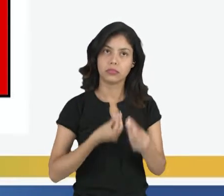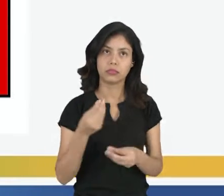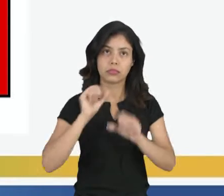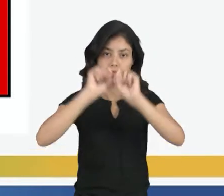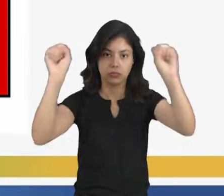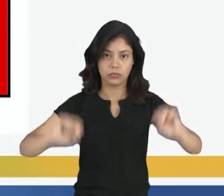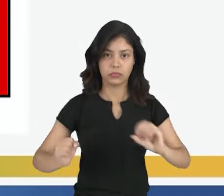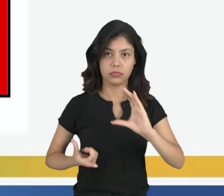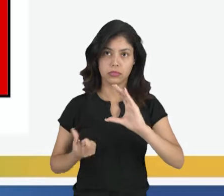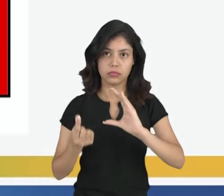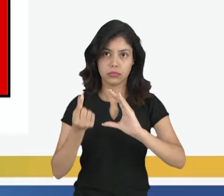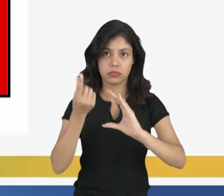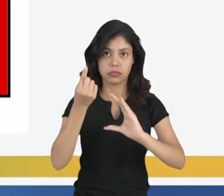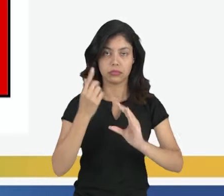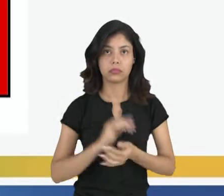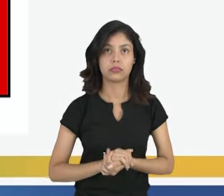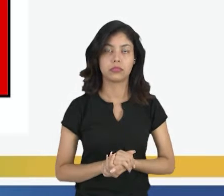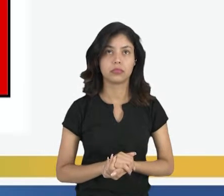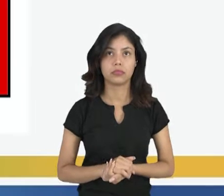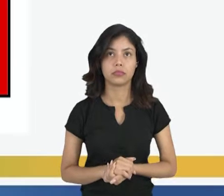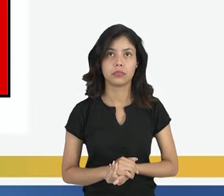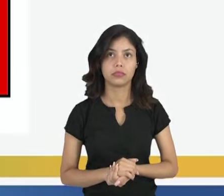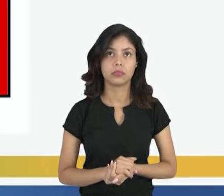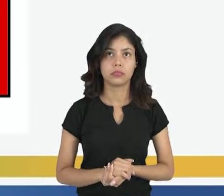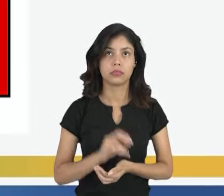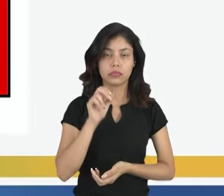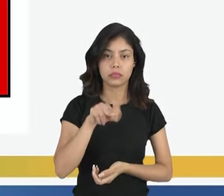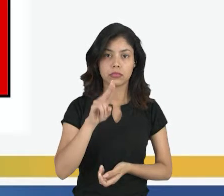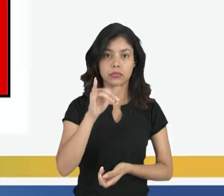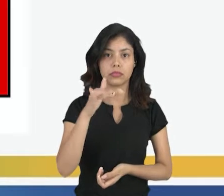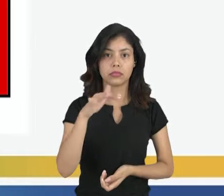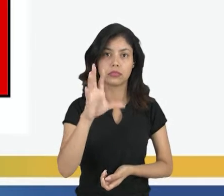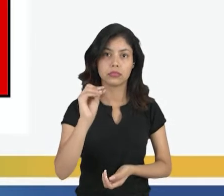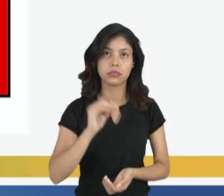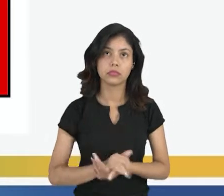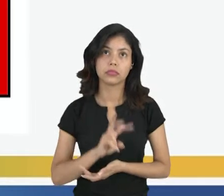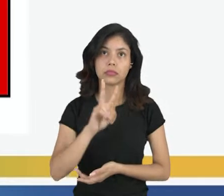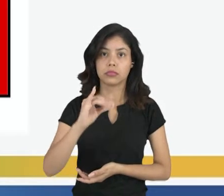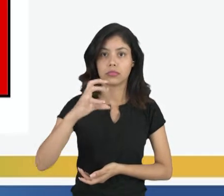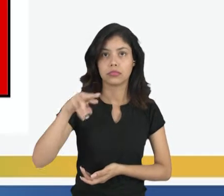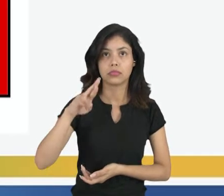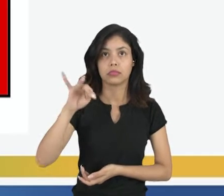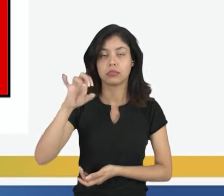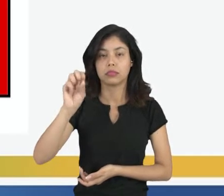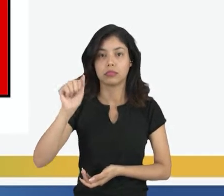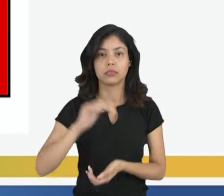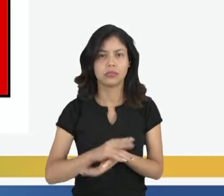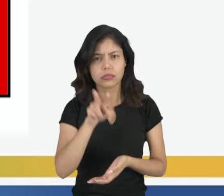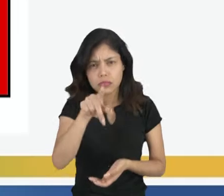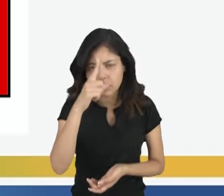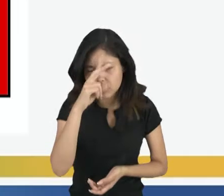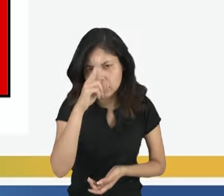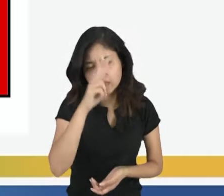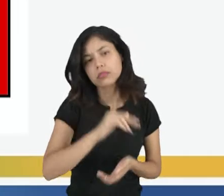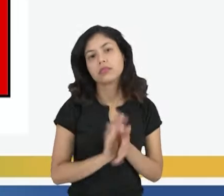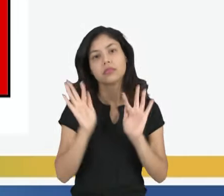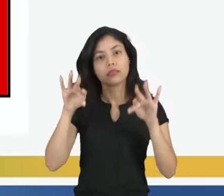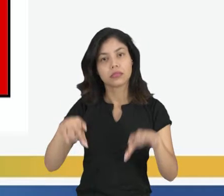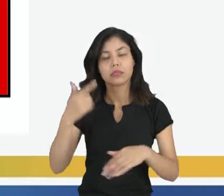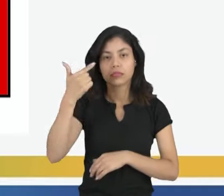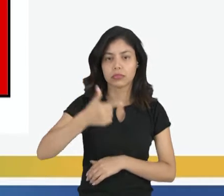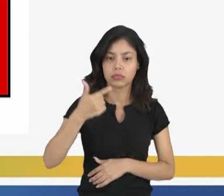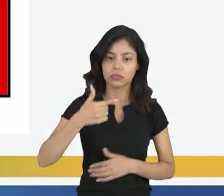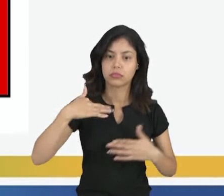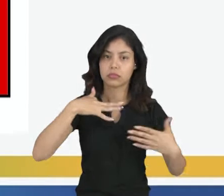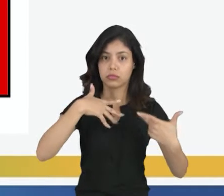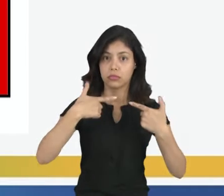sistema capitalista, e a União Soviética com o comunismo. Vocês lembram lá no final da Segunda